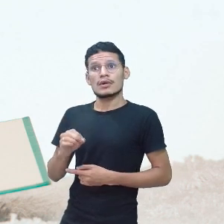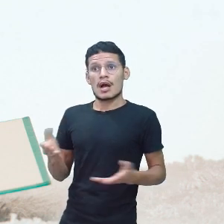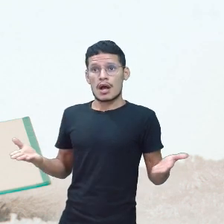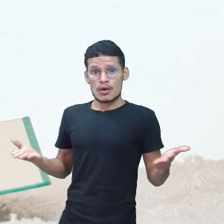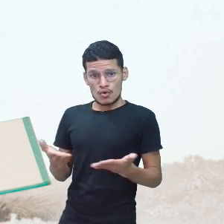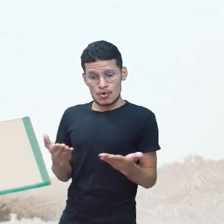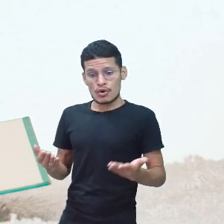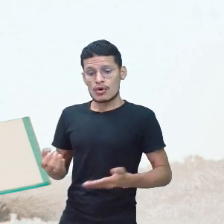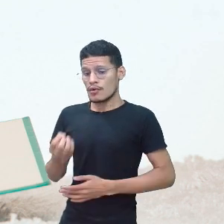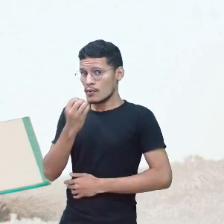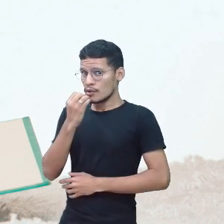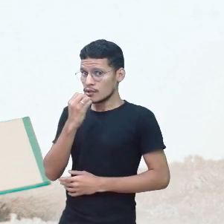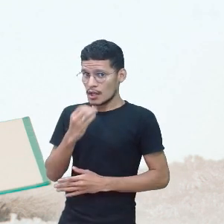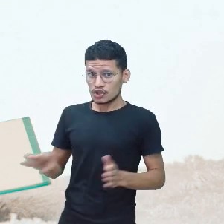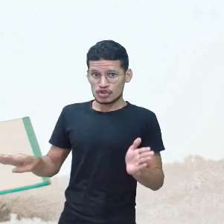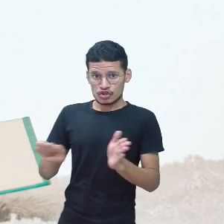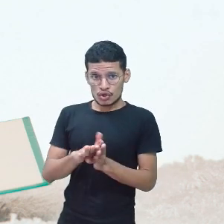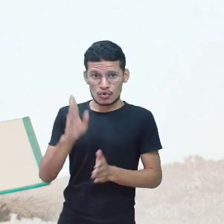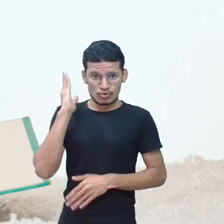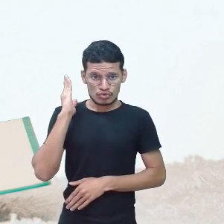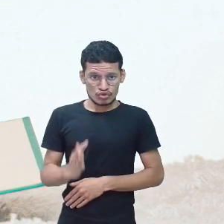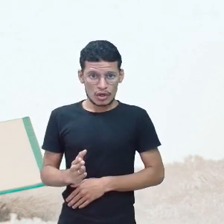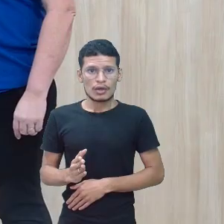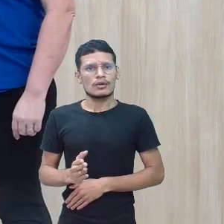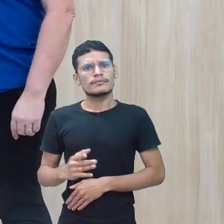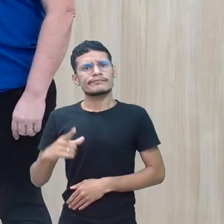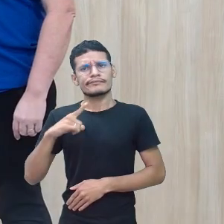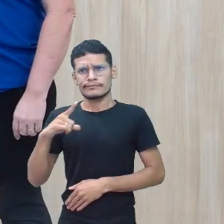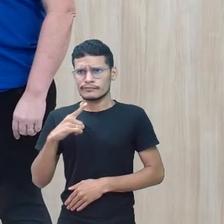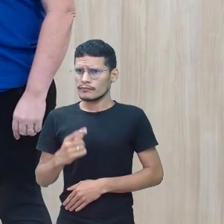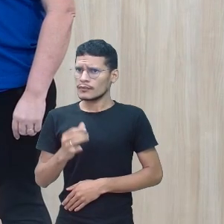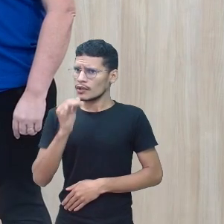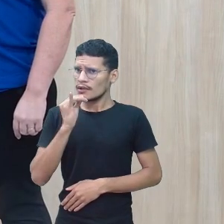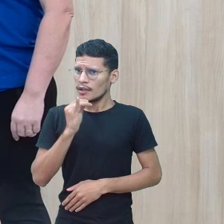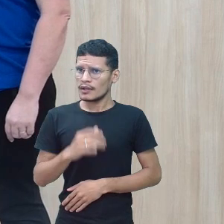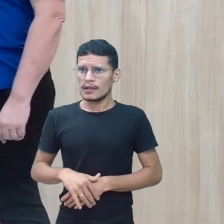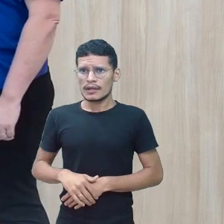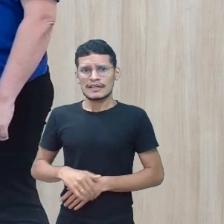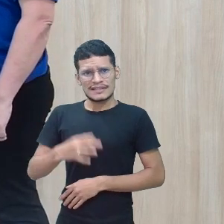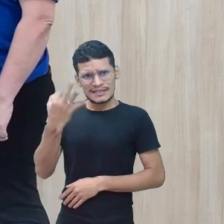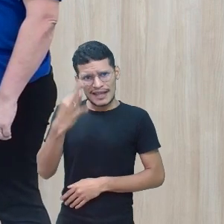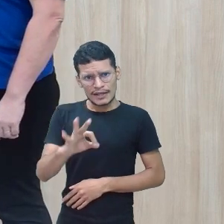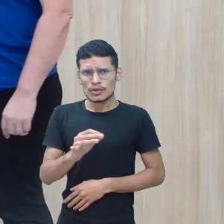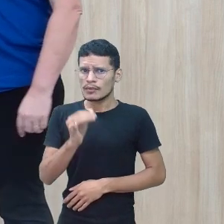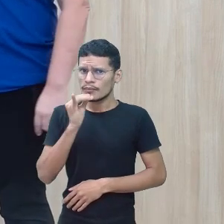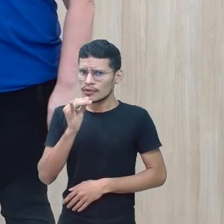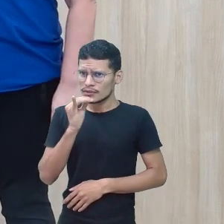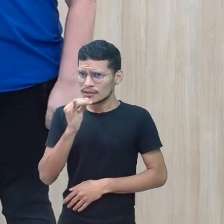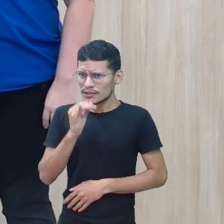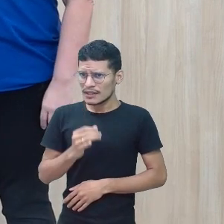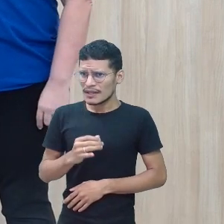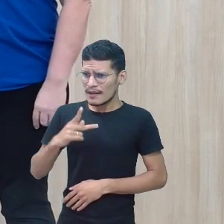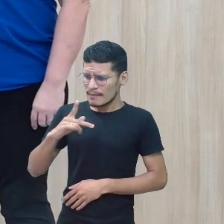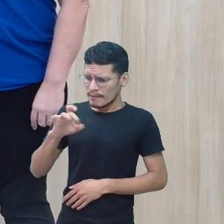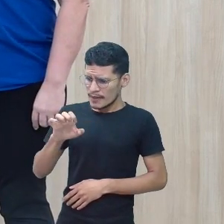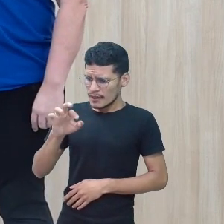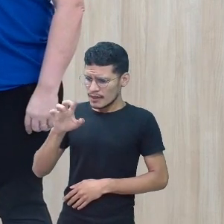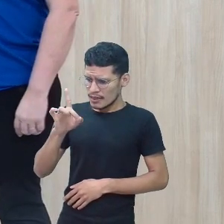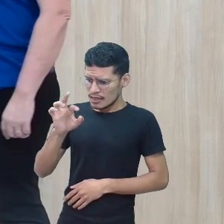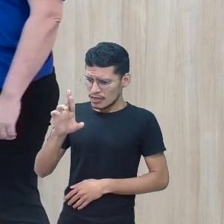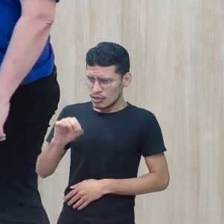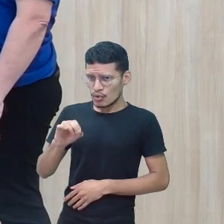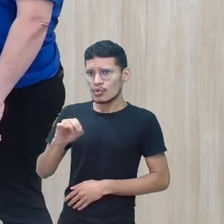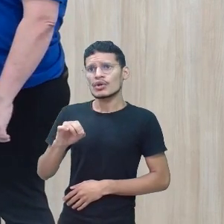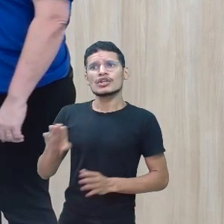oportunidade. Está correta essa entonação? Não. Pedro chegou sua oportunidade. Então,